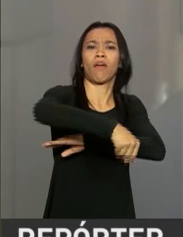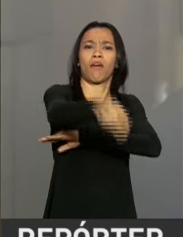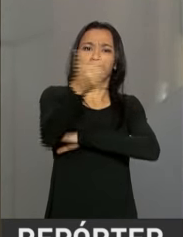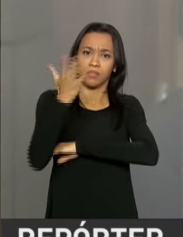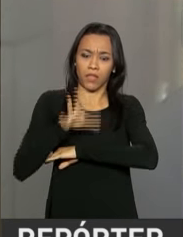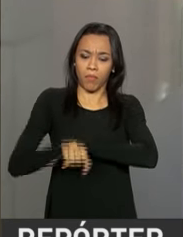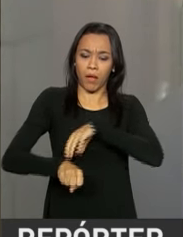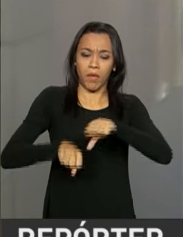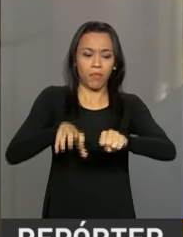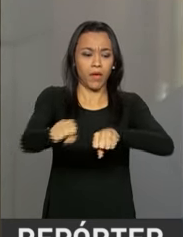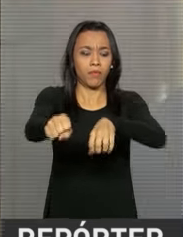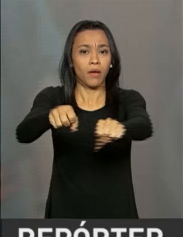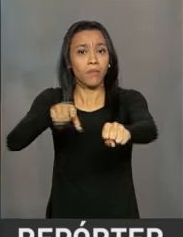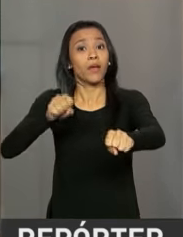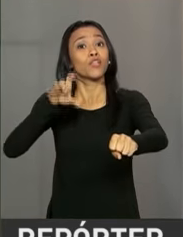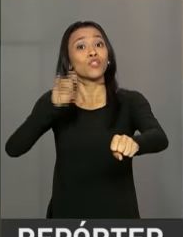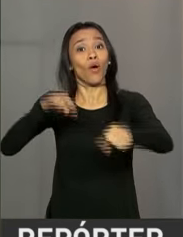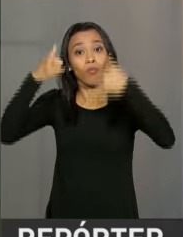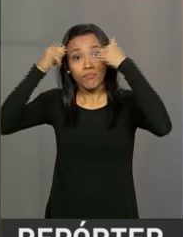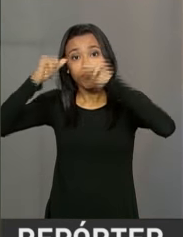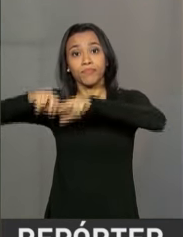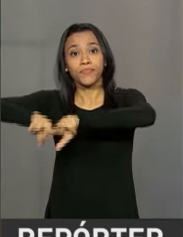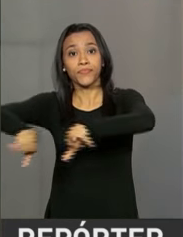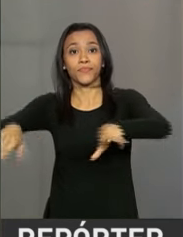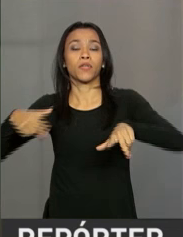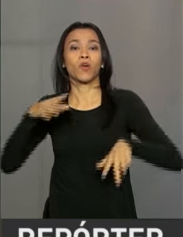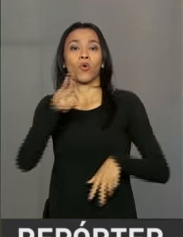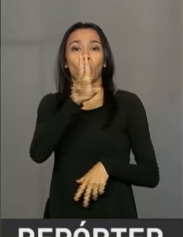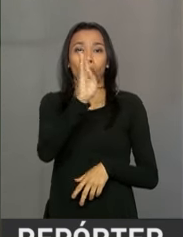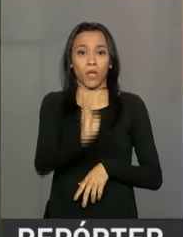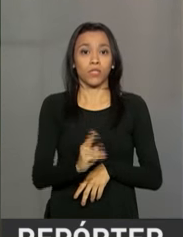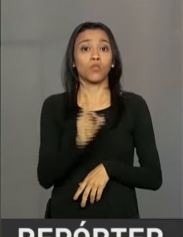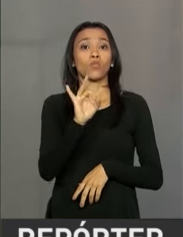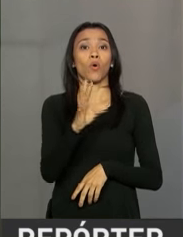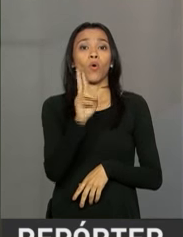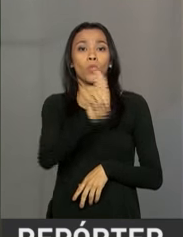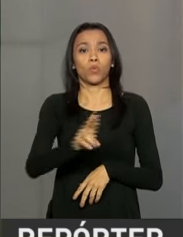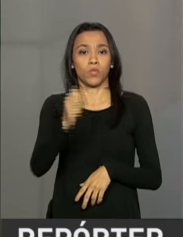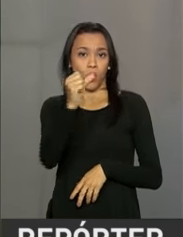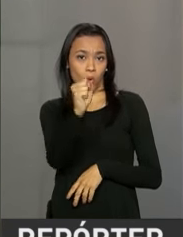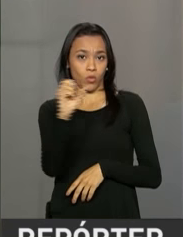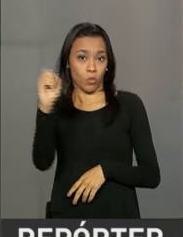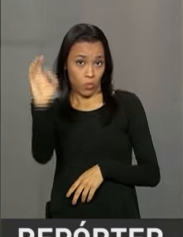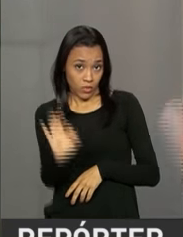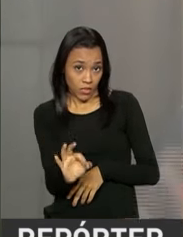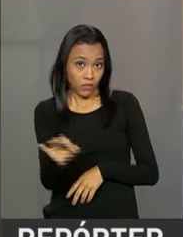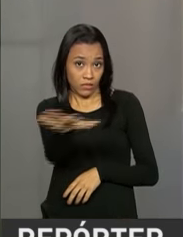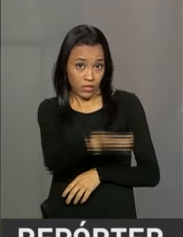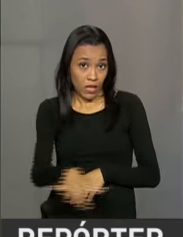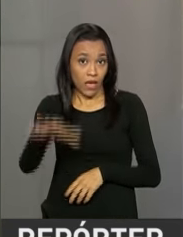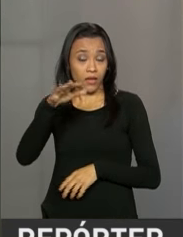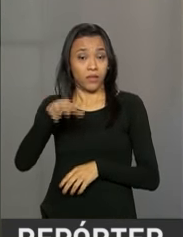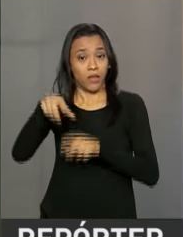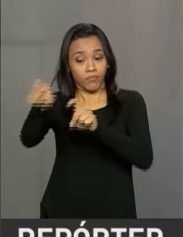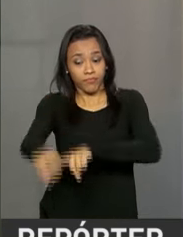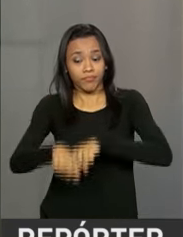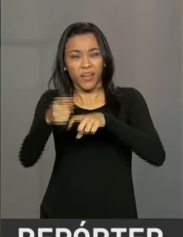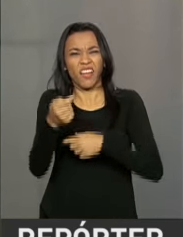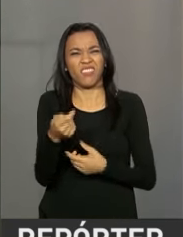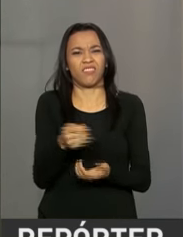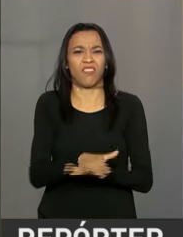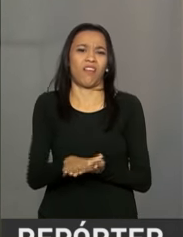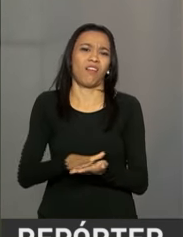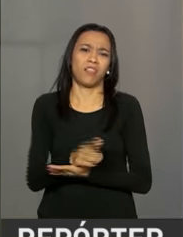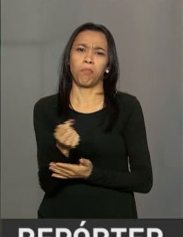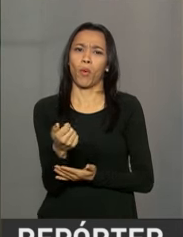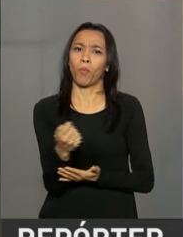eh ligadas à a pecuária. O Brasil usa apenas 8% do território dele para fazer agricultura. É 8%, é nada,